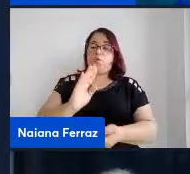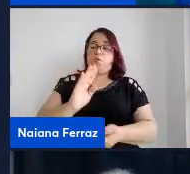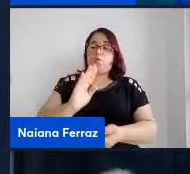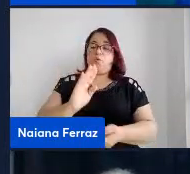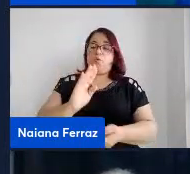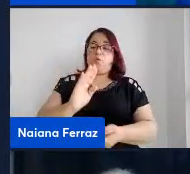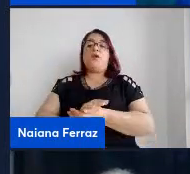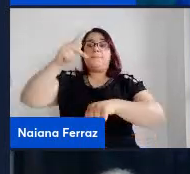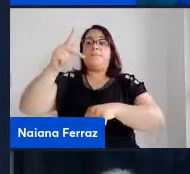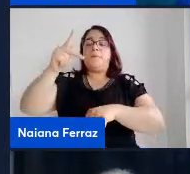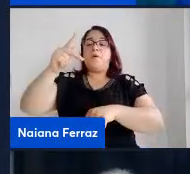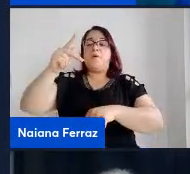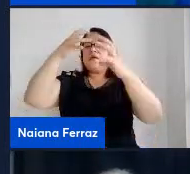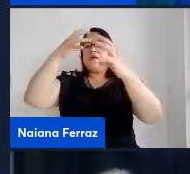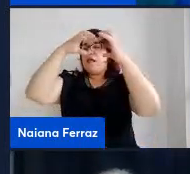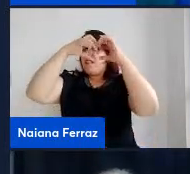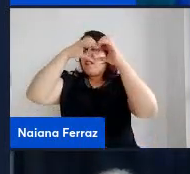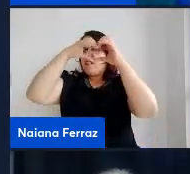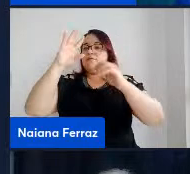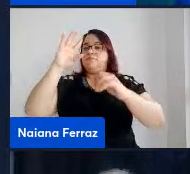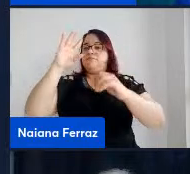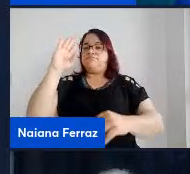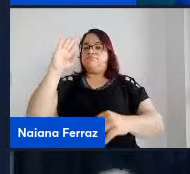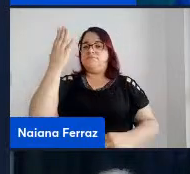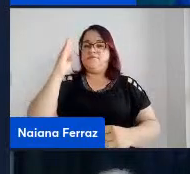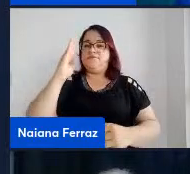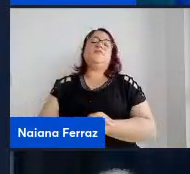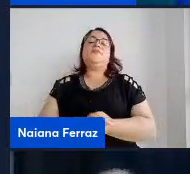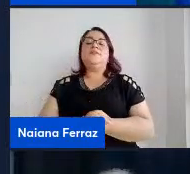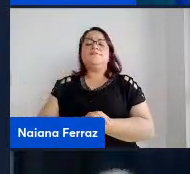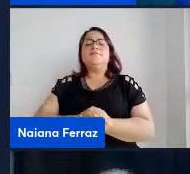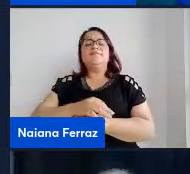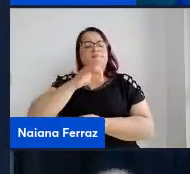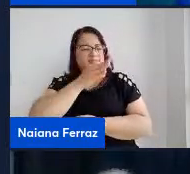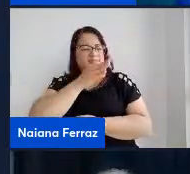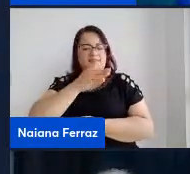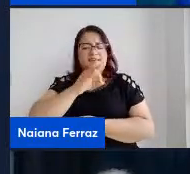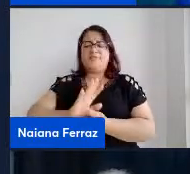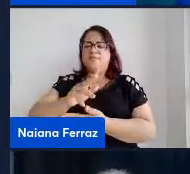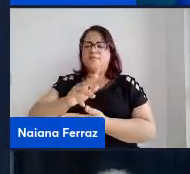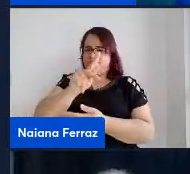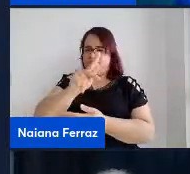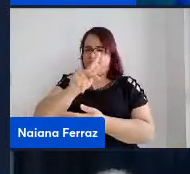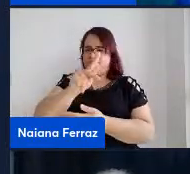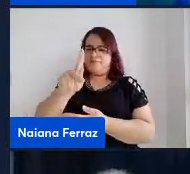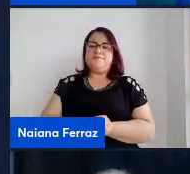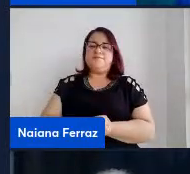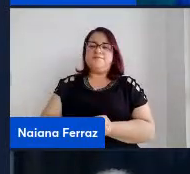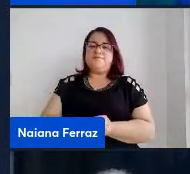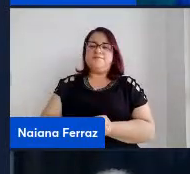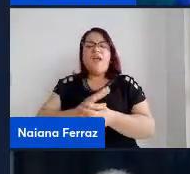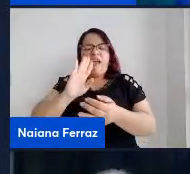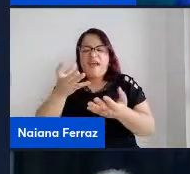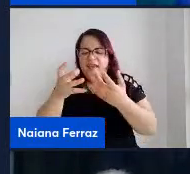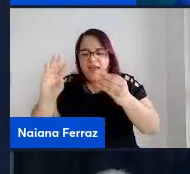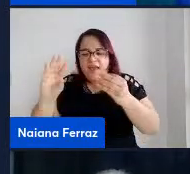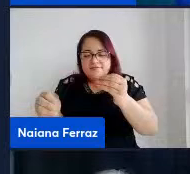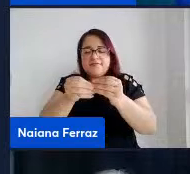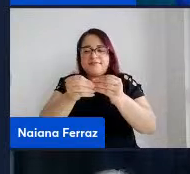Professor Antônio Pereira, confere? Deseja acrescentar algo? Não, professora,